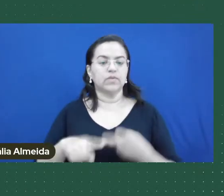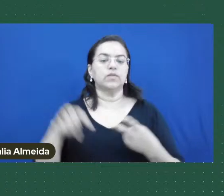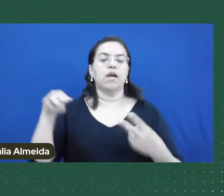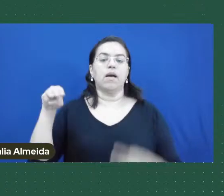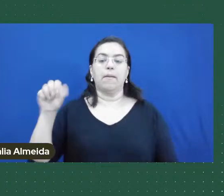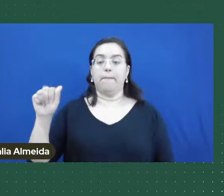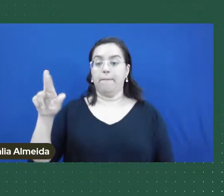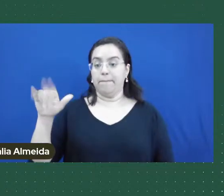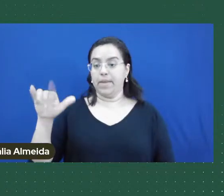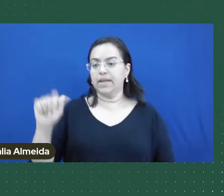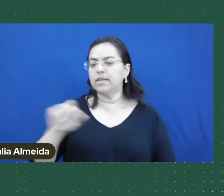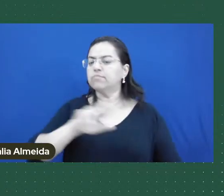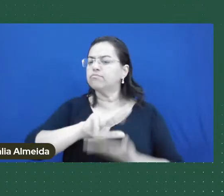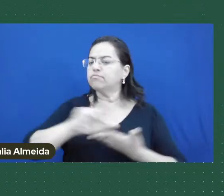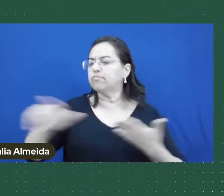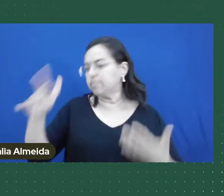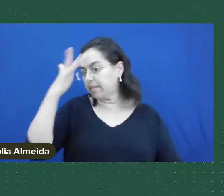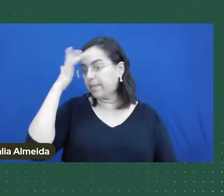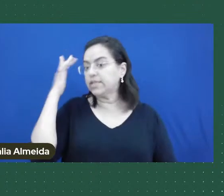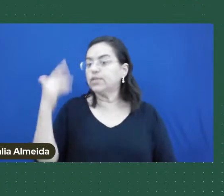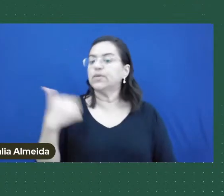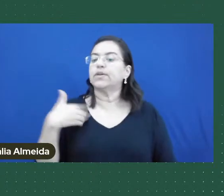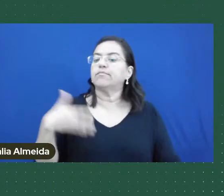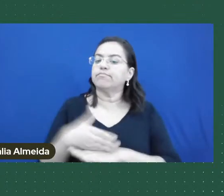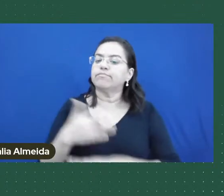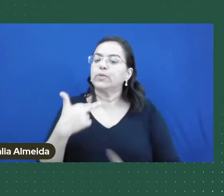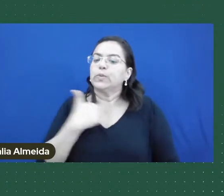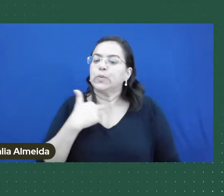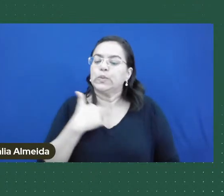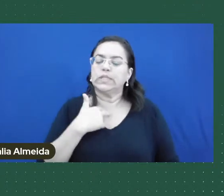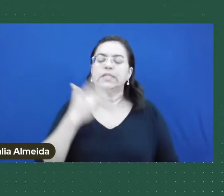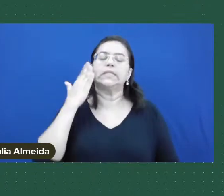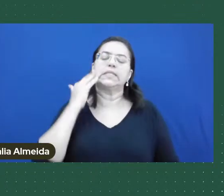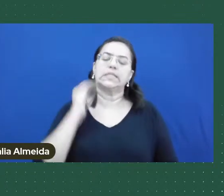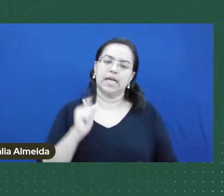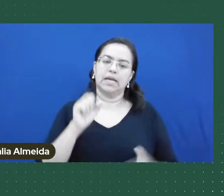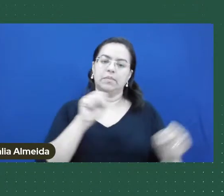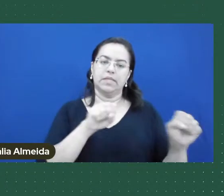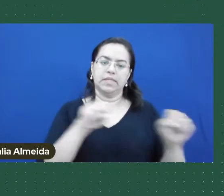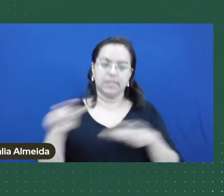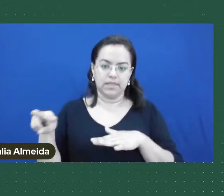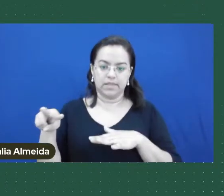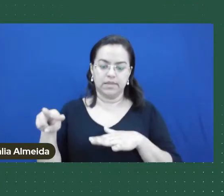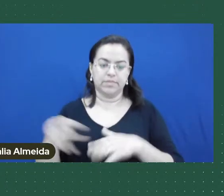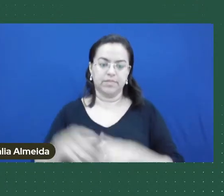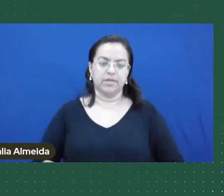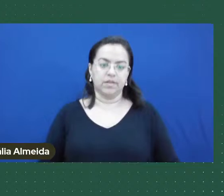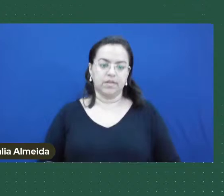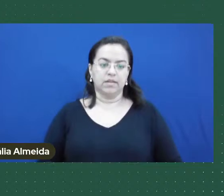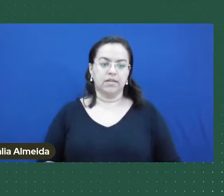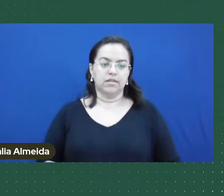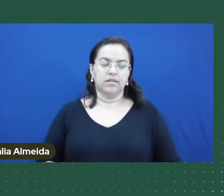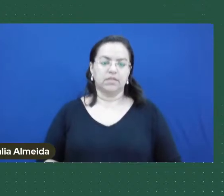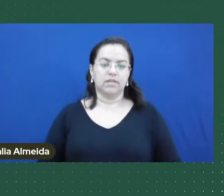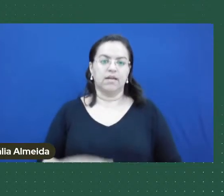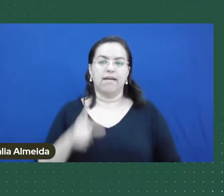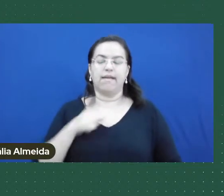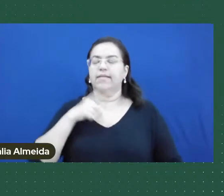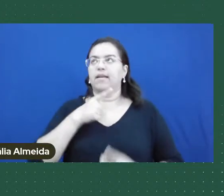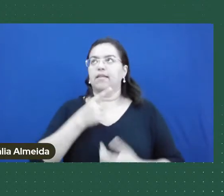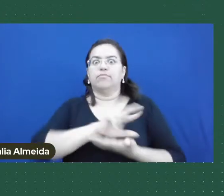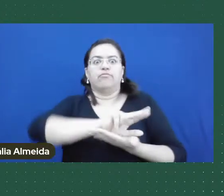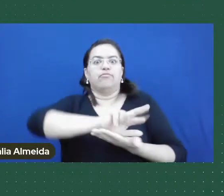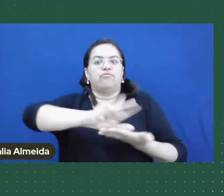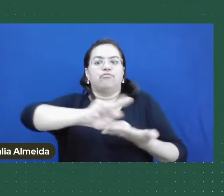mediram esforço de estar conosco. A gente sabe que essa Semana Nacional de Arquivos ela é muito ampla, então as pessoas estão